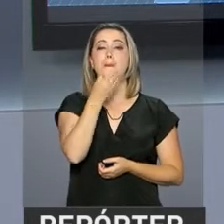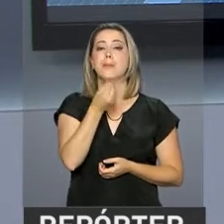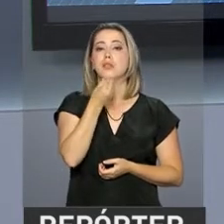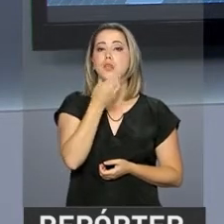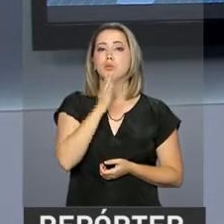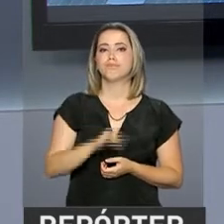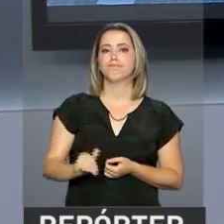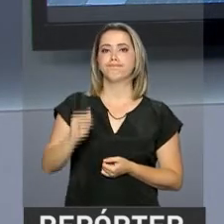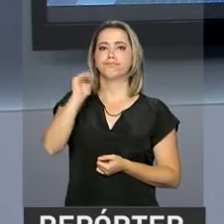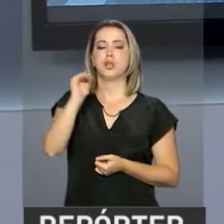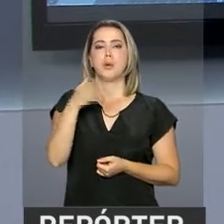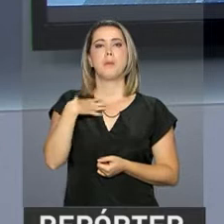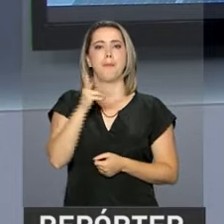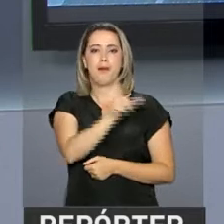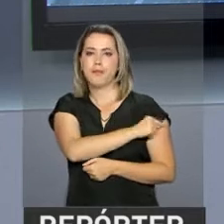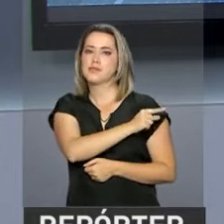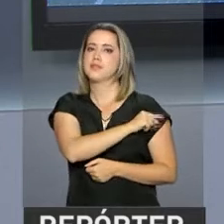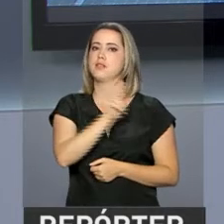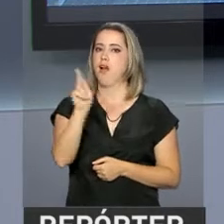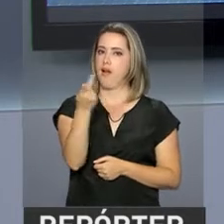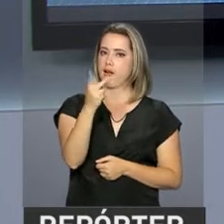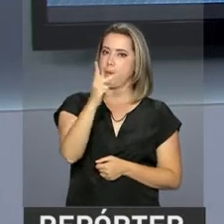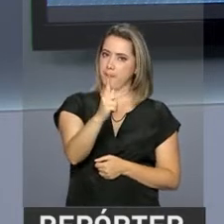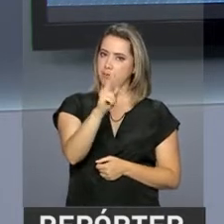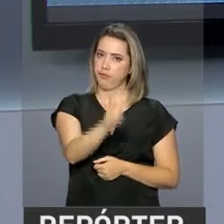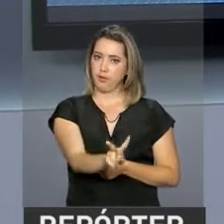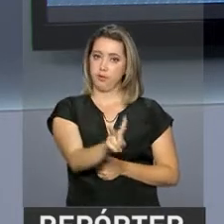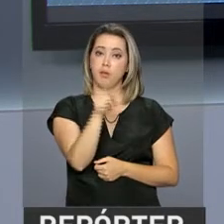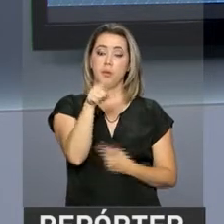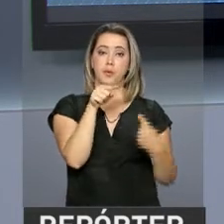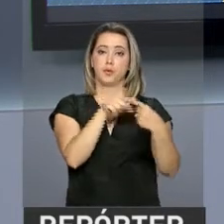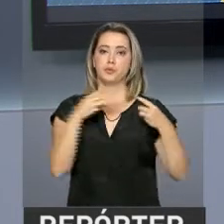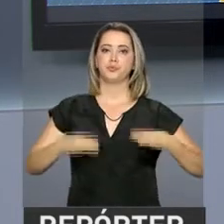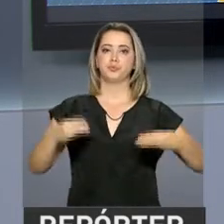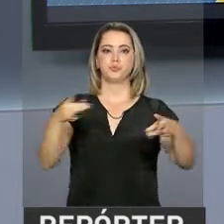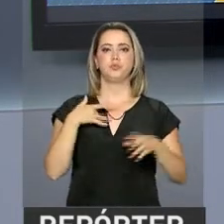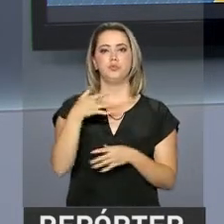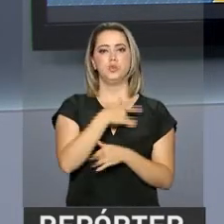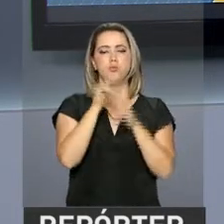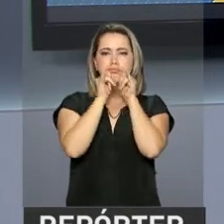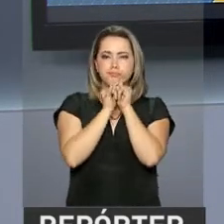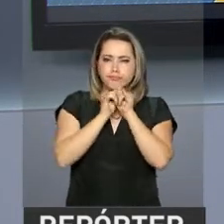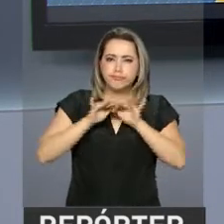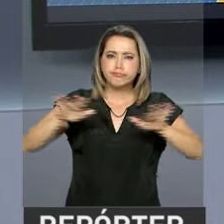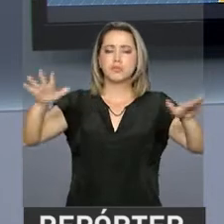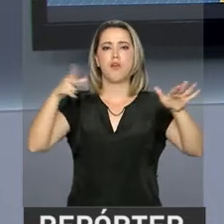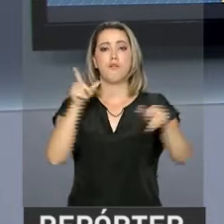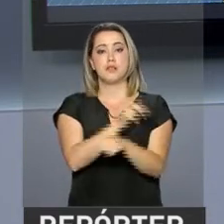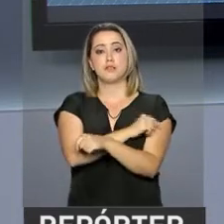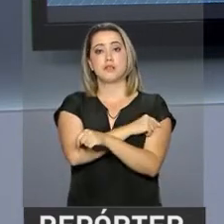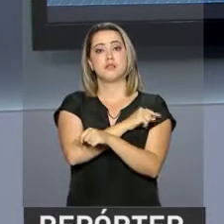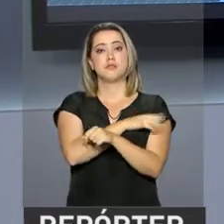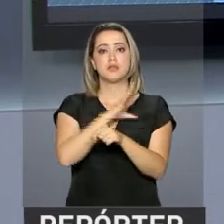contra o hpv esse é o objetivo do ministério da saúde que anunciou a ampliação da campanha de vacinação que deve